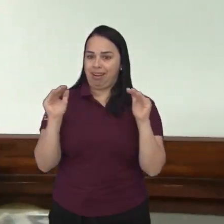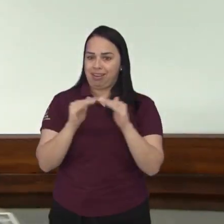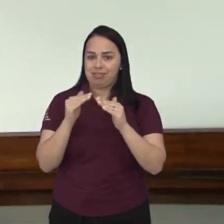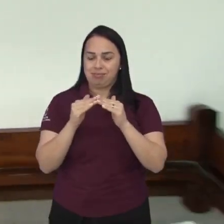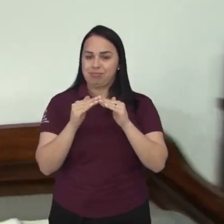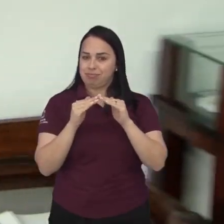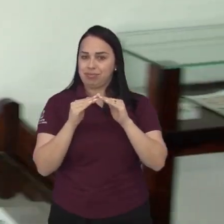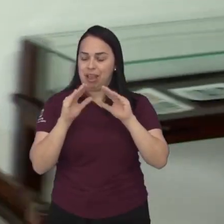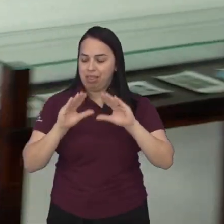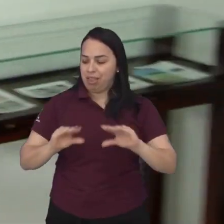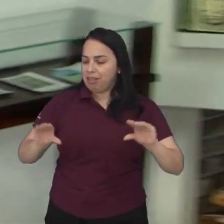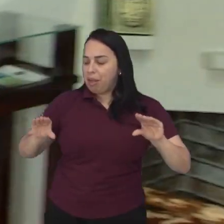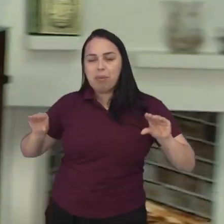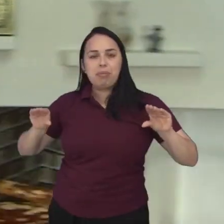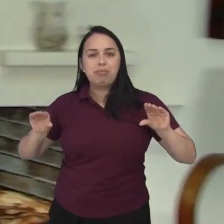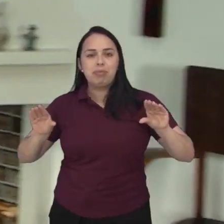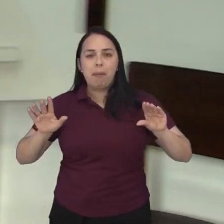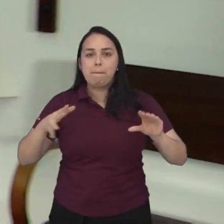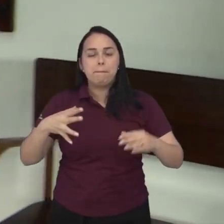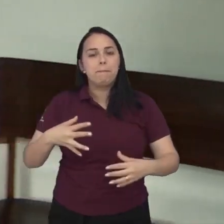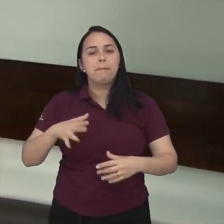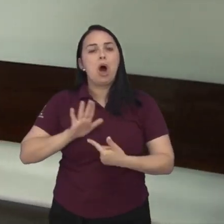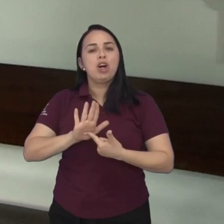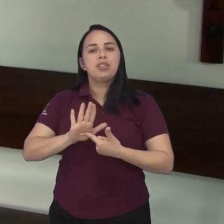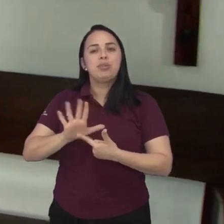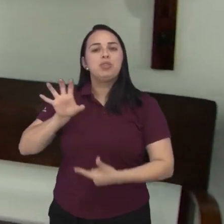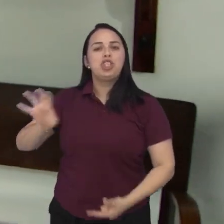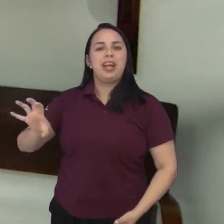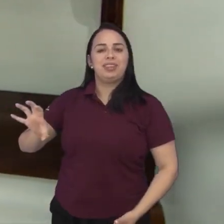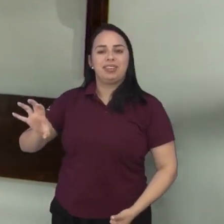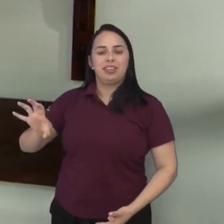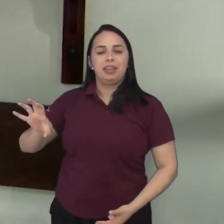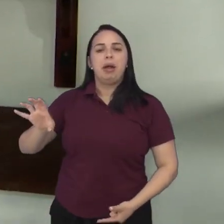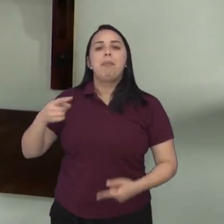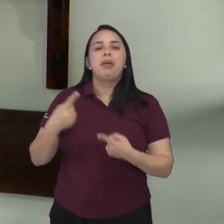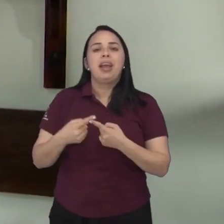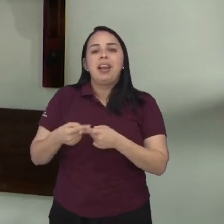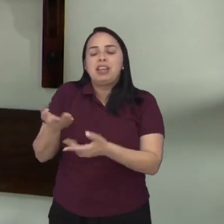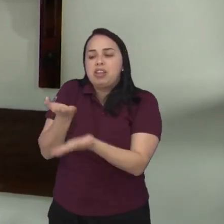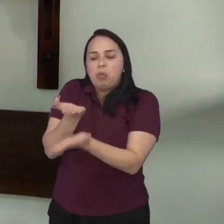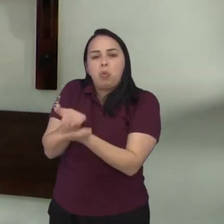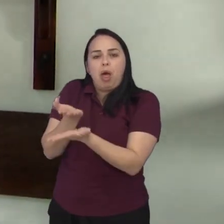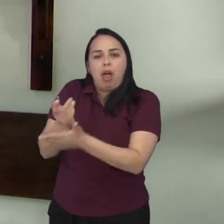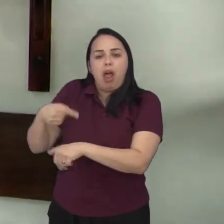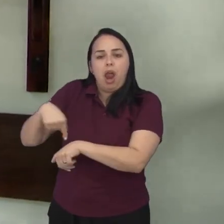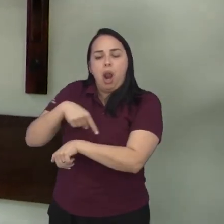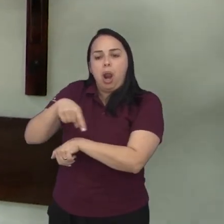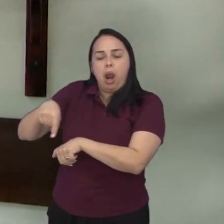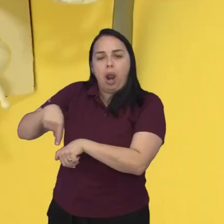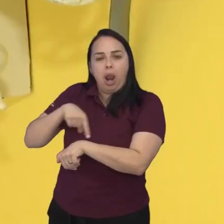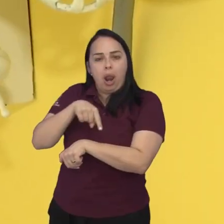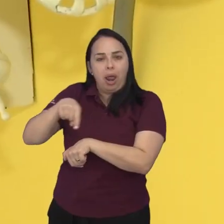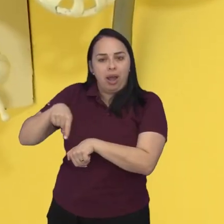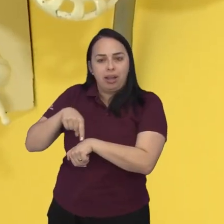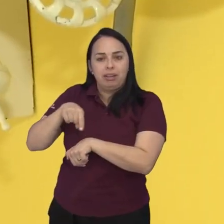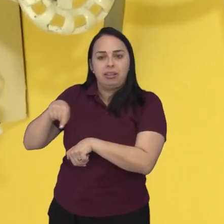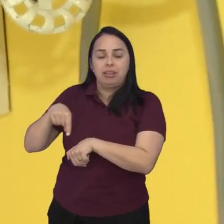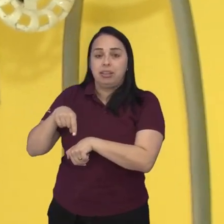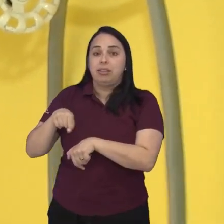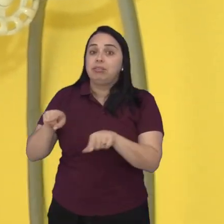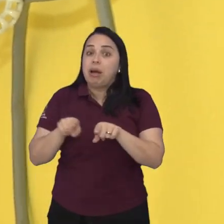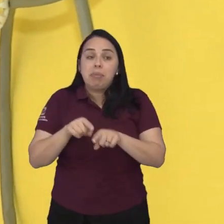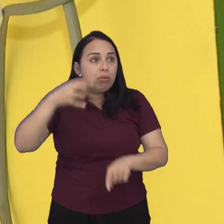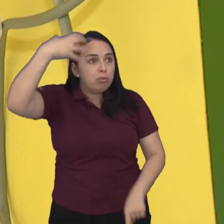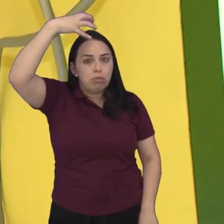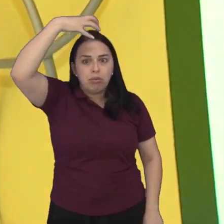No interior da casa, os móveis refletem o estilo de vida do engenheiro que dedicava horas ao estudo. A genialidade